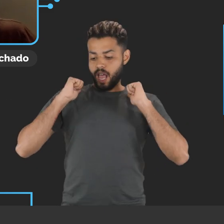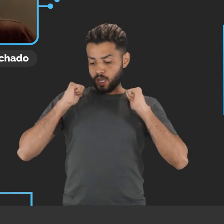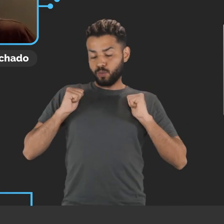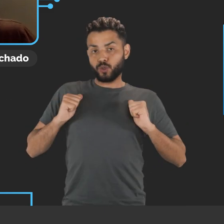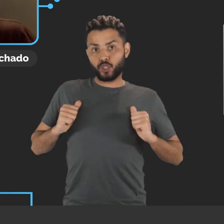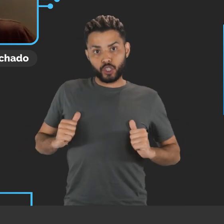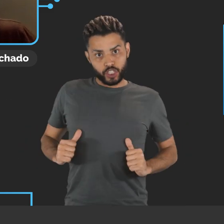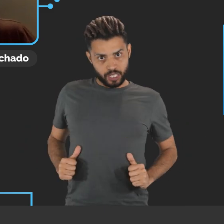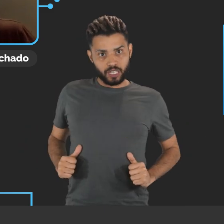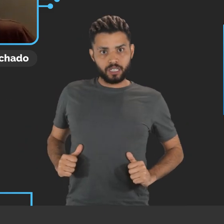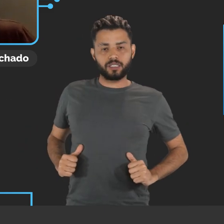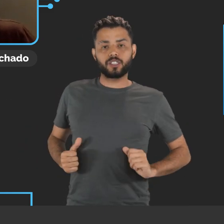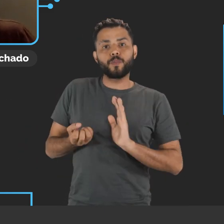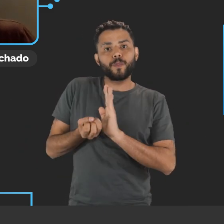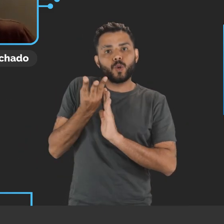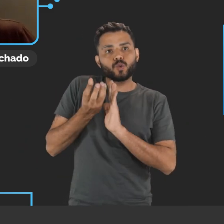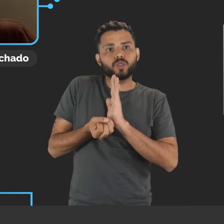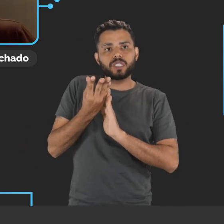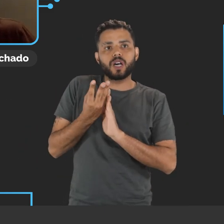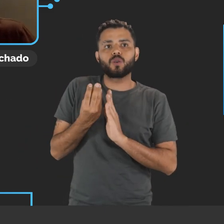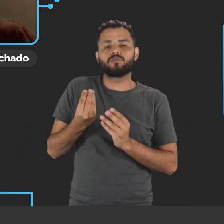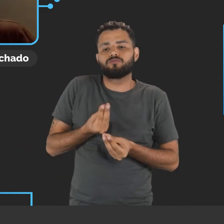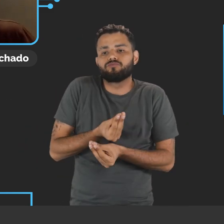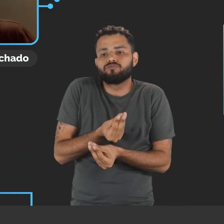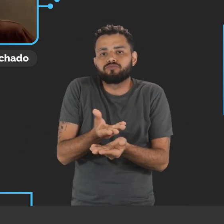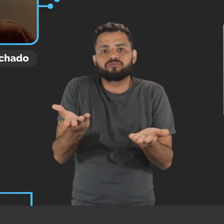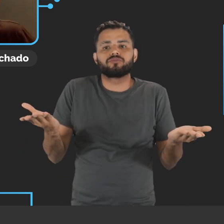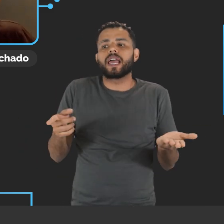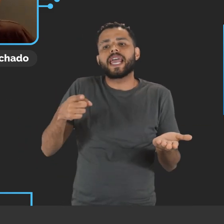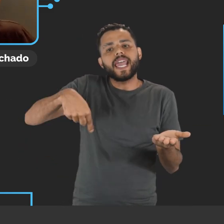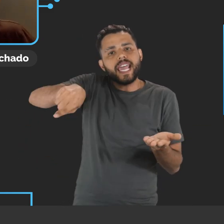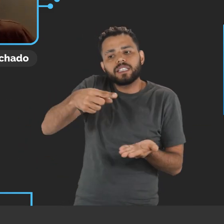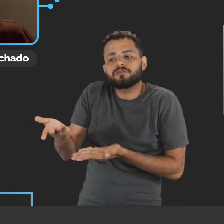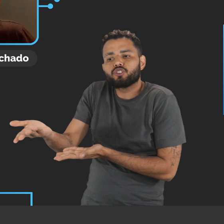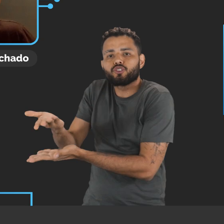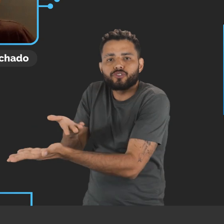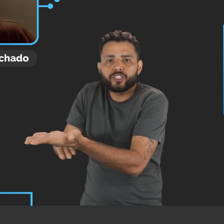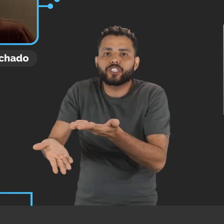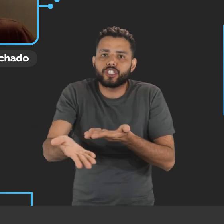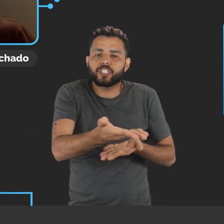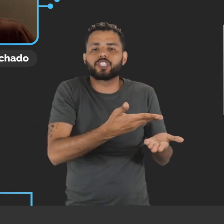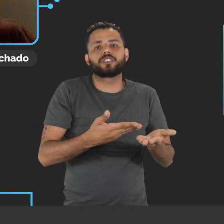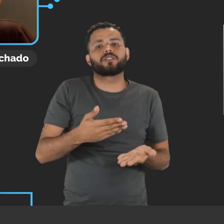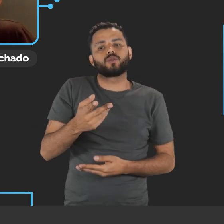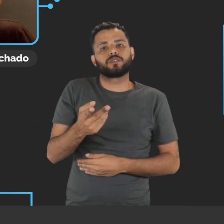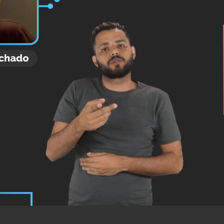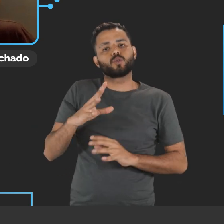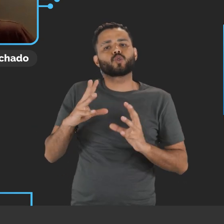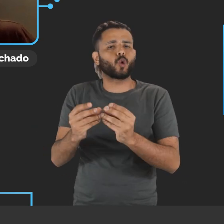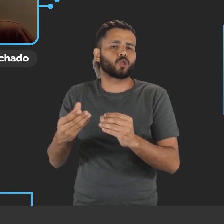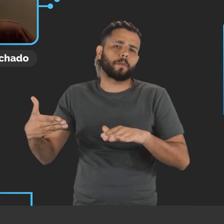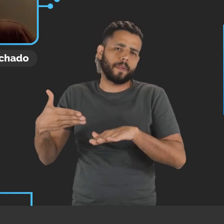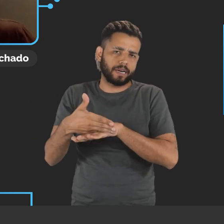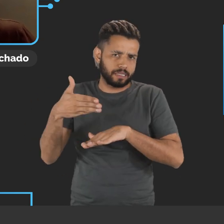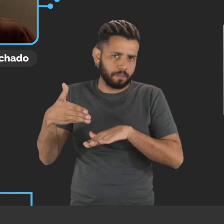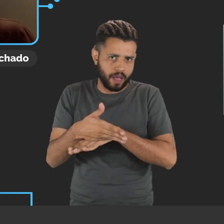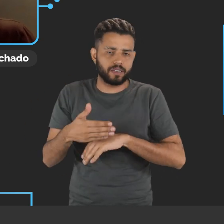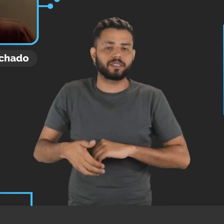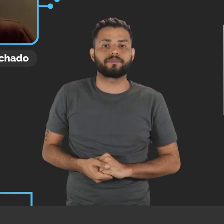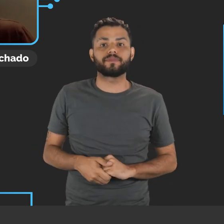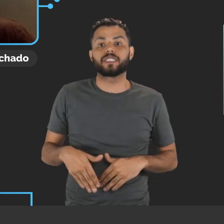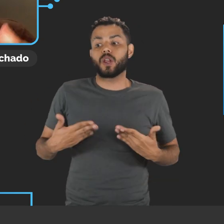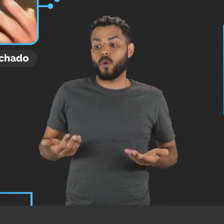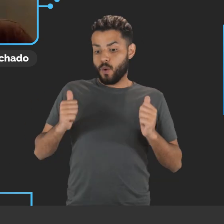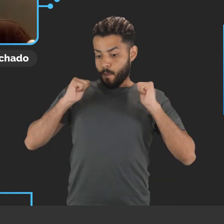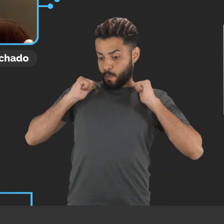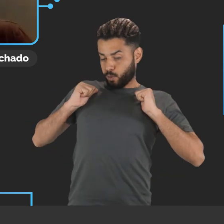disponibilização das mochilas de produção de forma compartilhada para esses jovens, para as meninas e meninos que participaram das formações, que